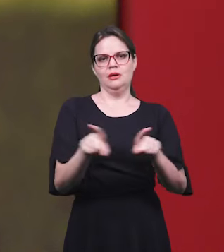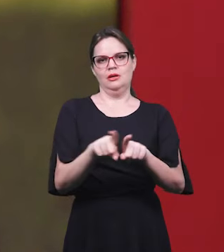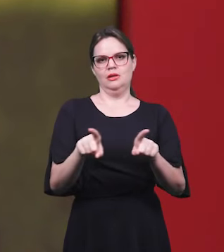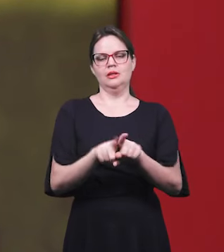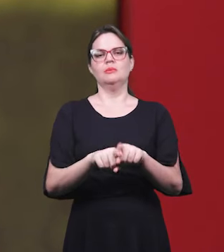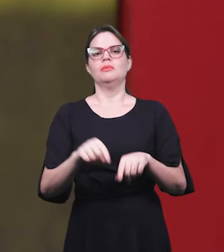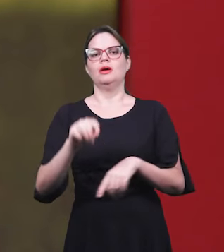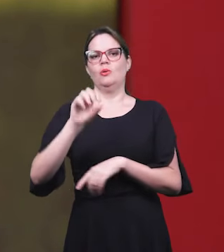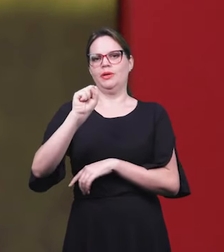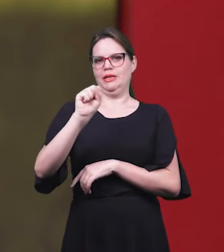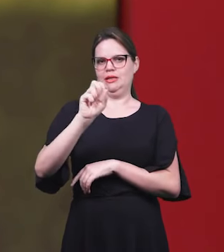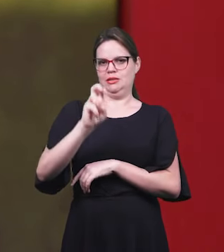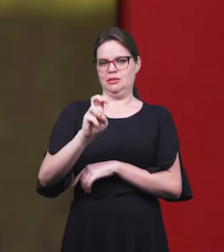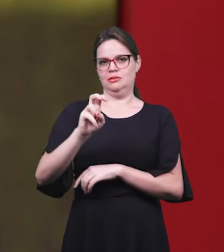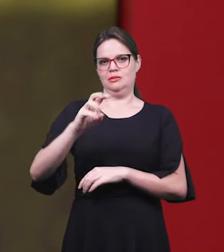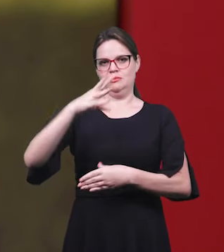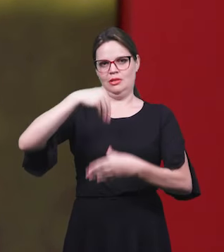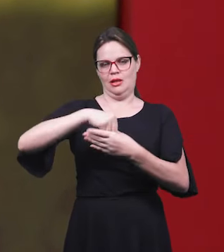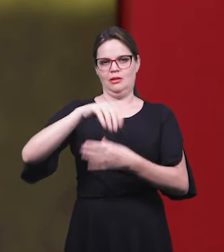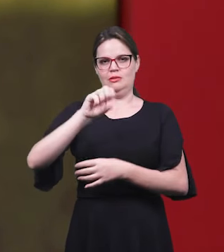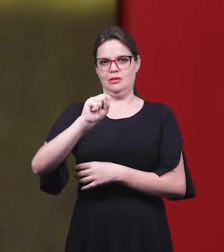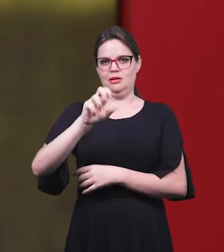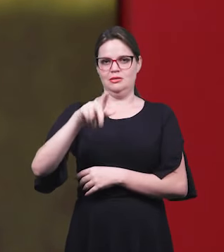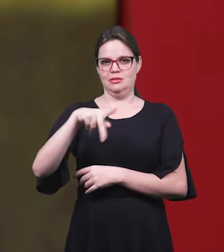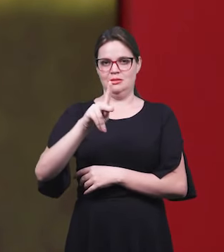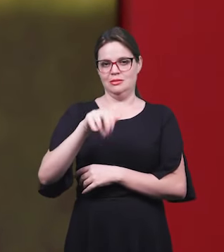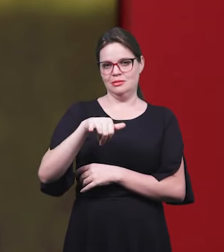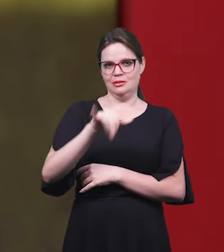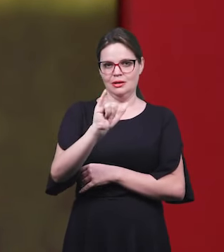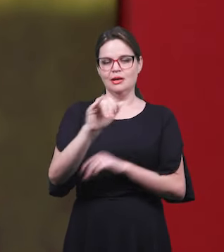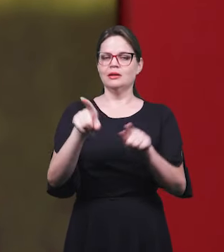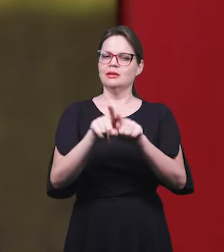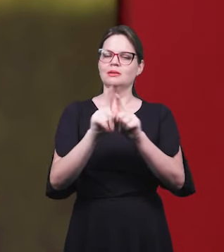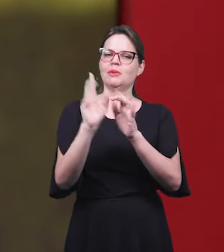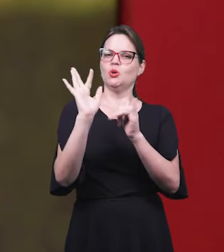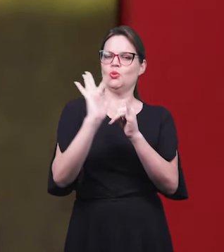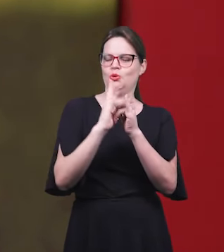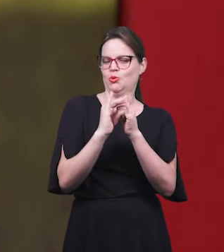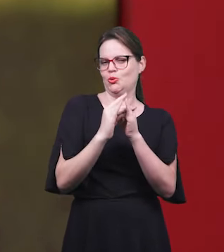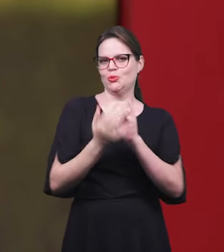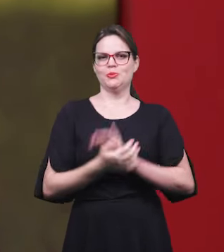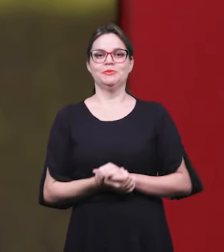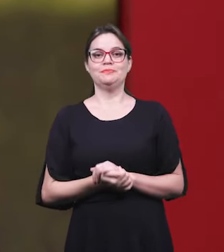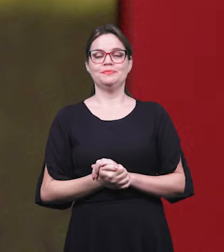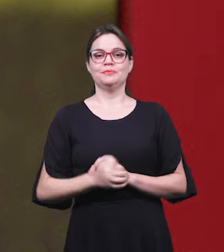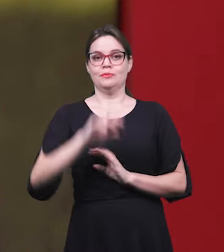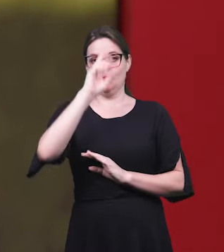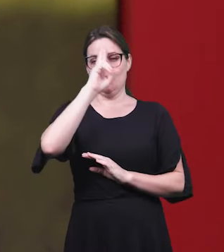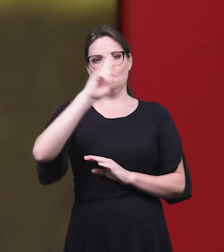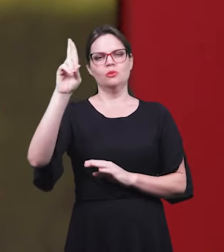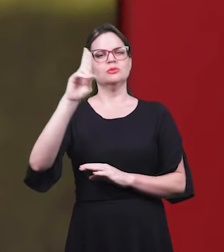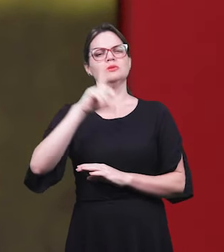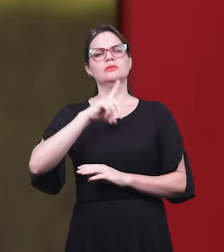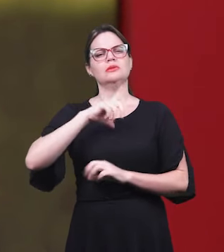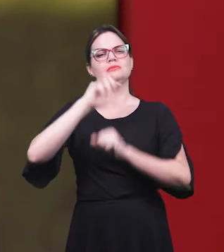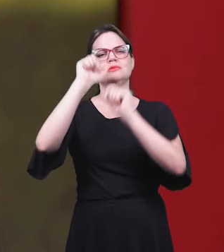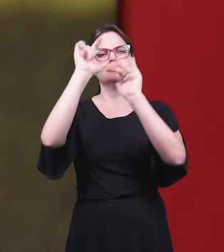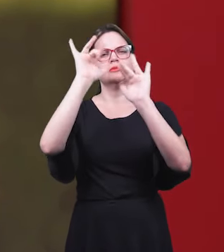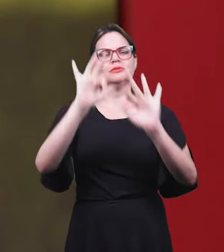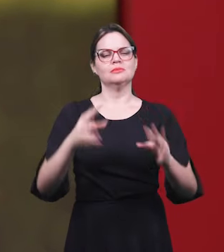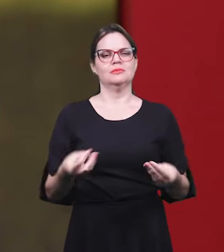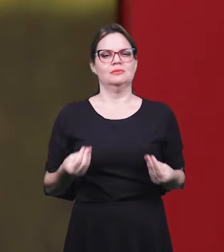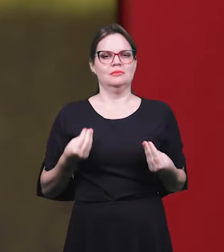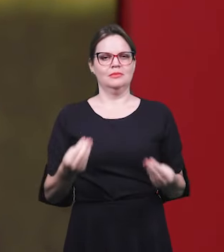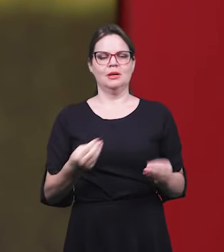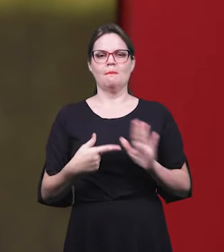Livre e pelo YouTube, que o Senhor tem nos dado esta bênção de mostrar que todo o projeto de salvação